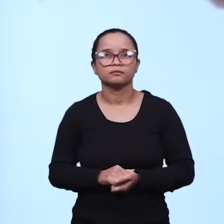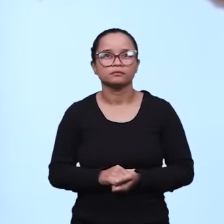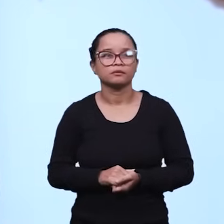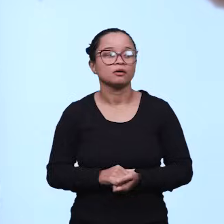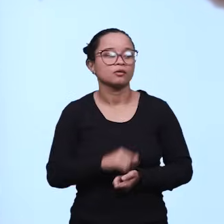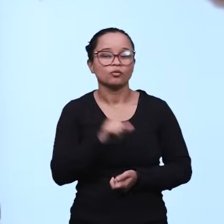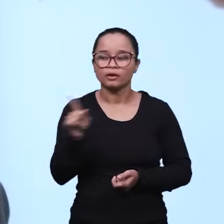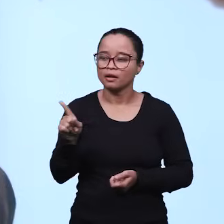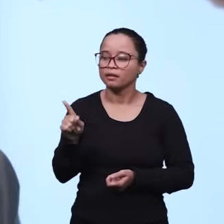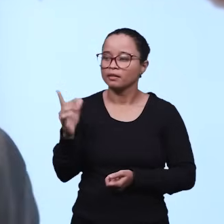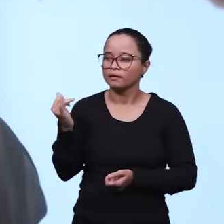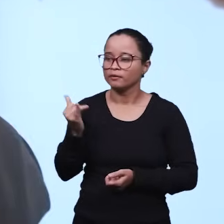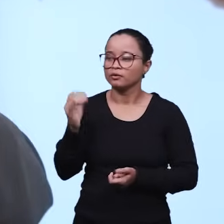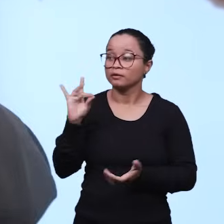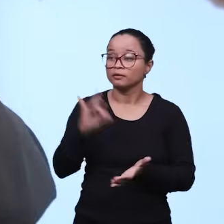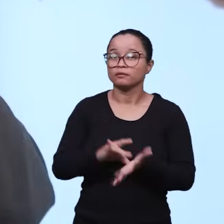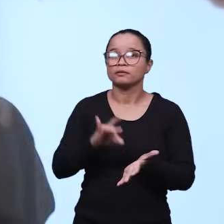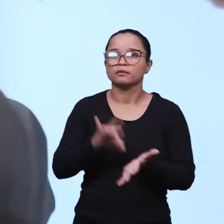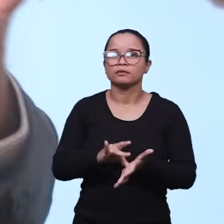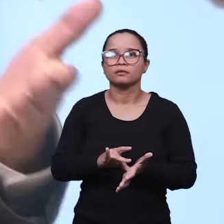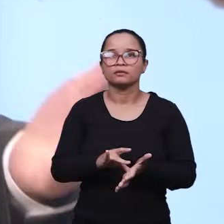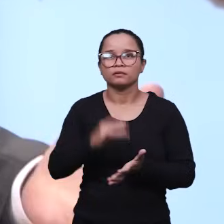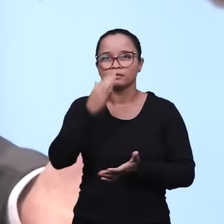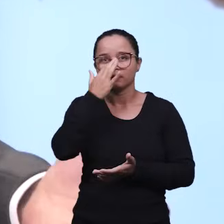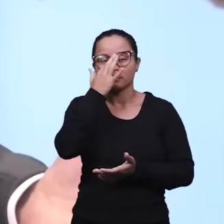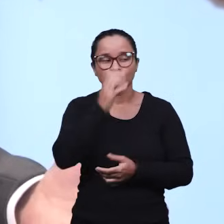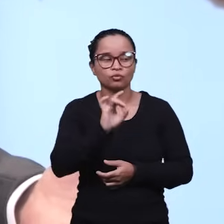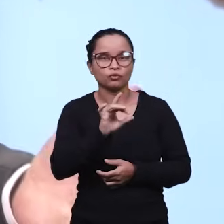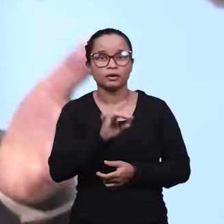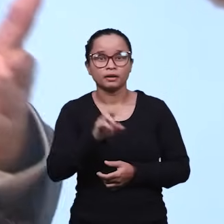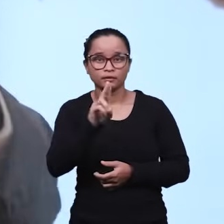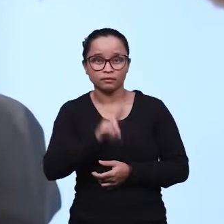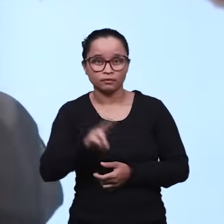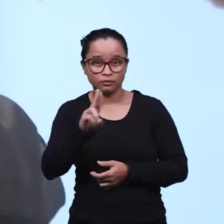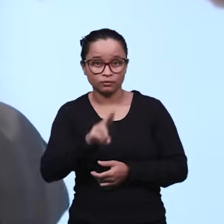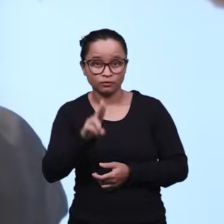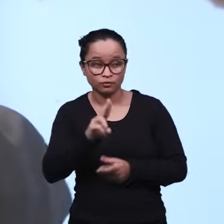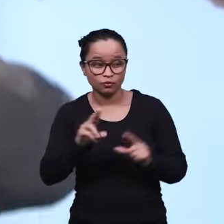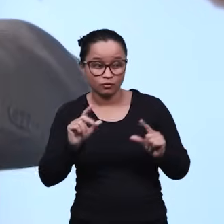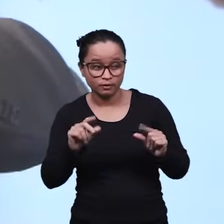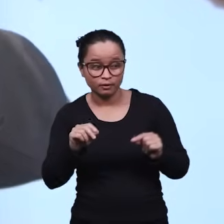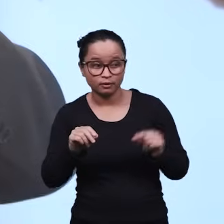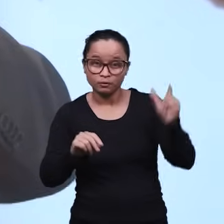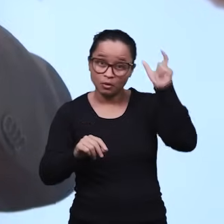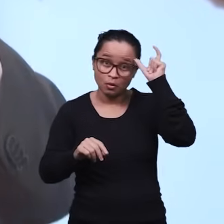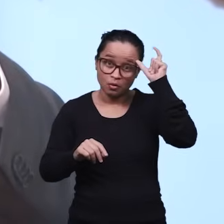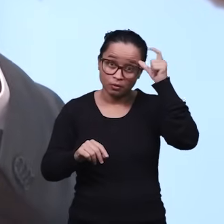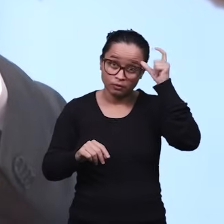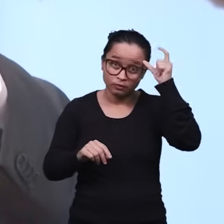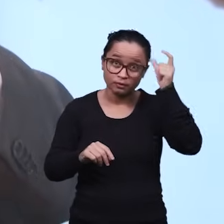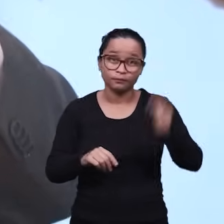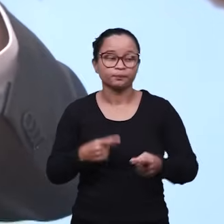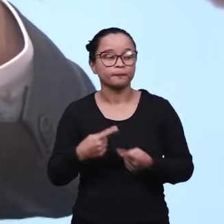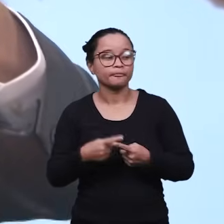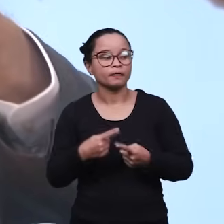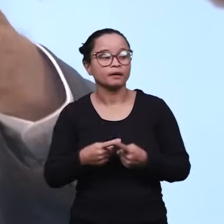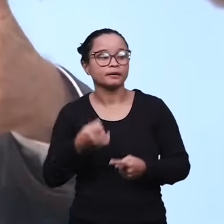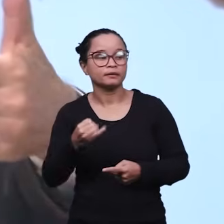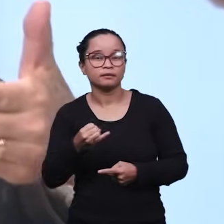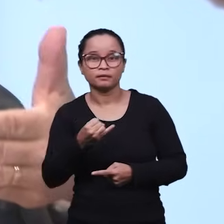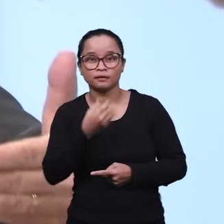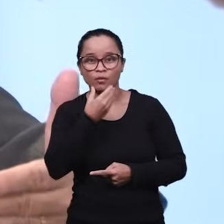era verdade, só que ela estava sendo usada pelo adversário, porque afinal, se Paulo e Silas